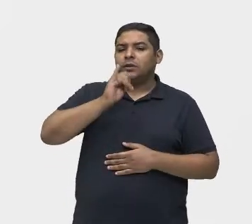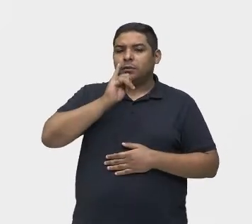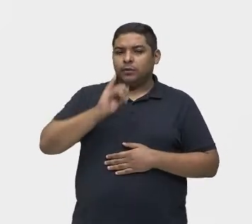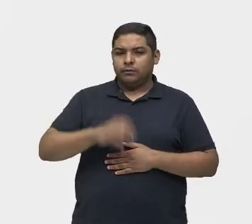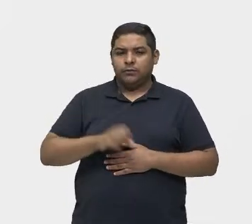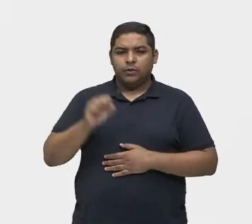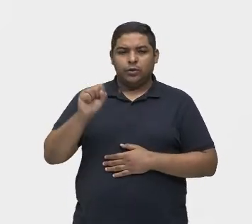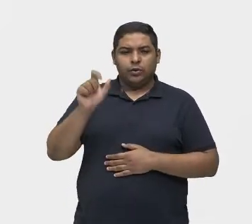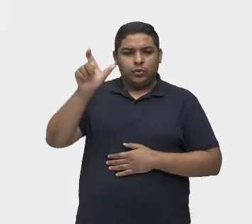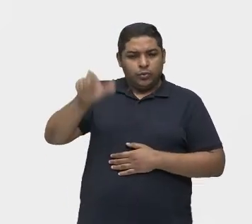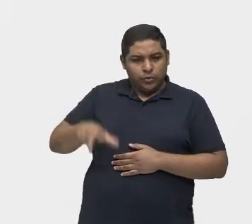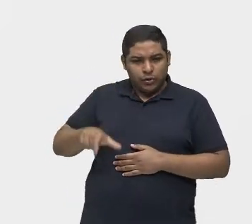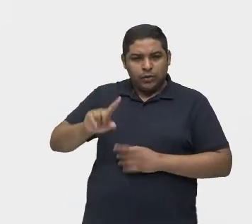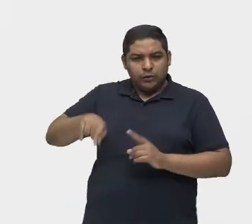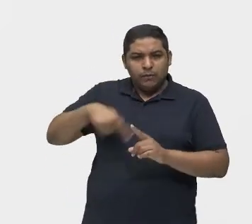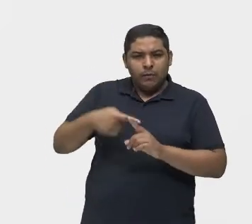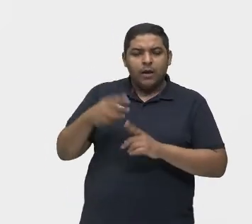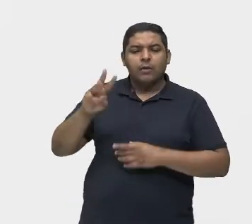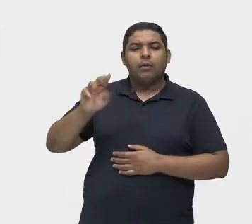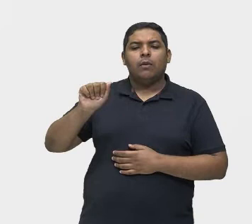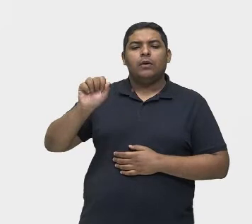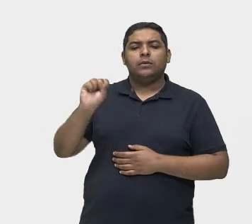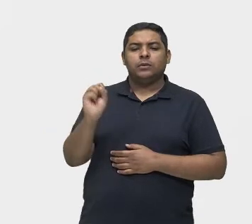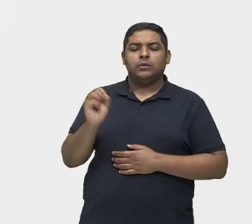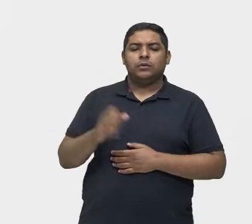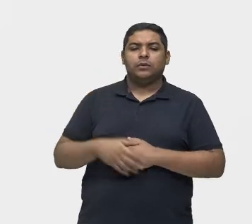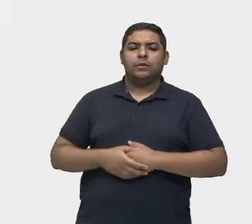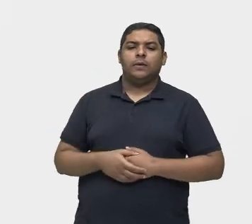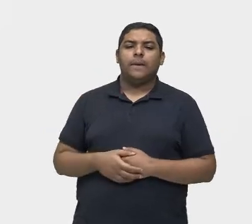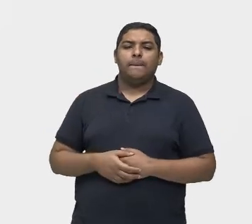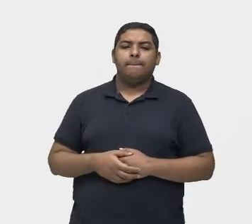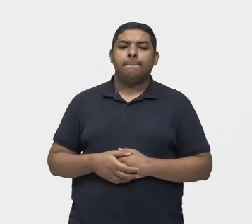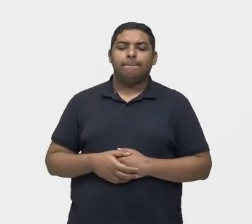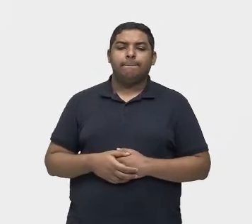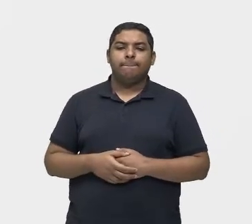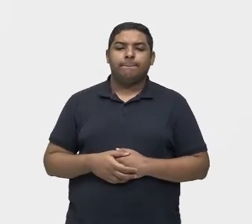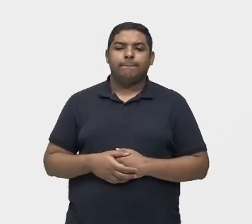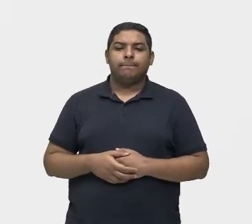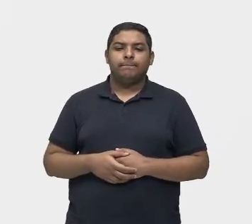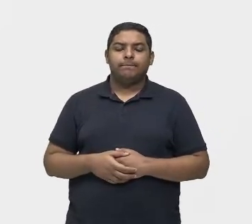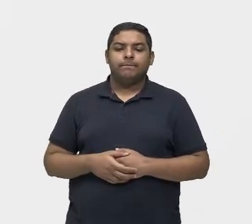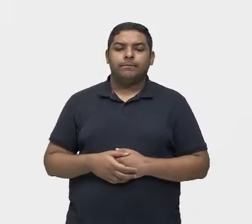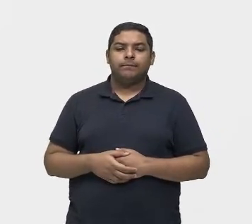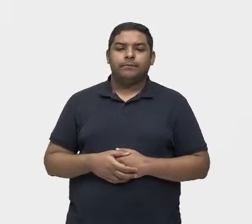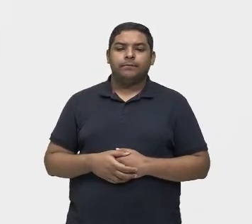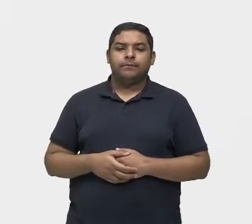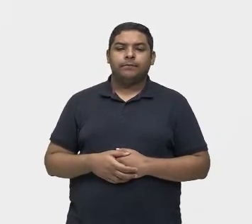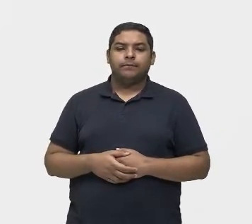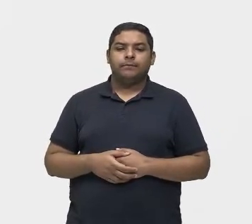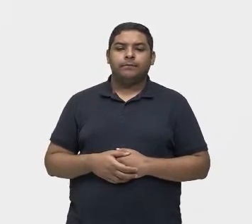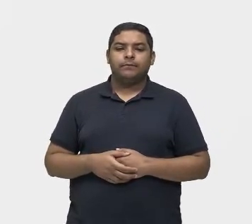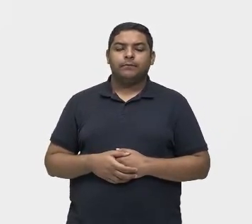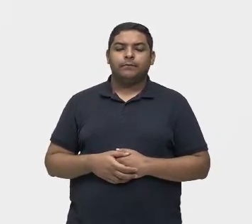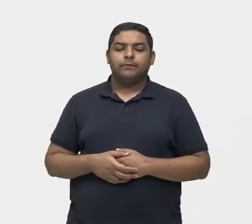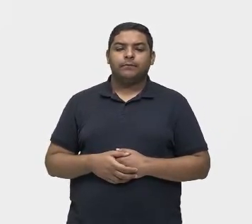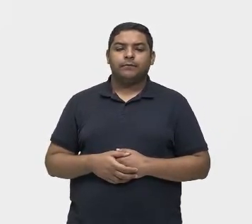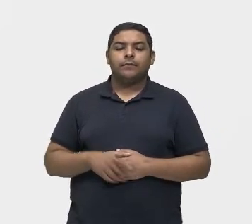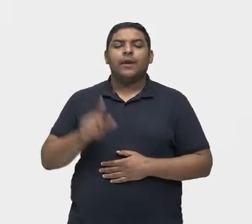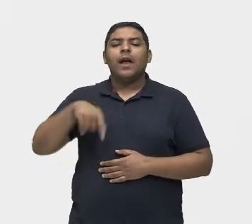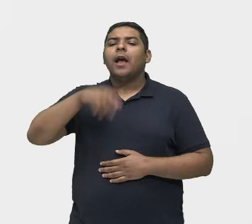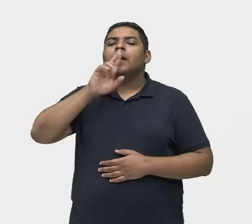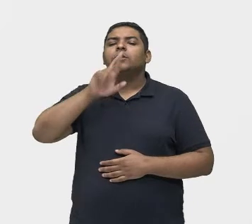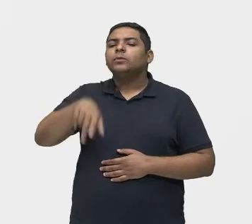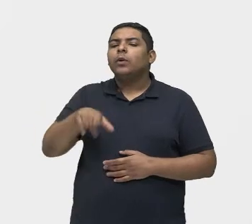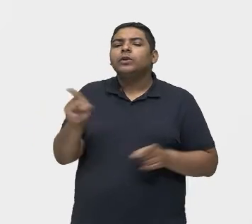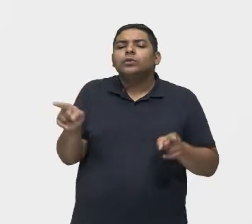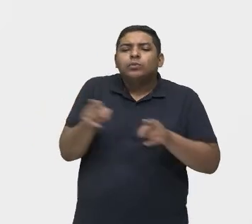mais was, tá certo? Então, a forma afirmativa vai ficar dessa estrutura e na forma negativa, que é uma resposta curta,